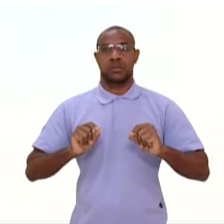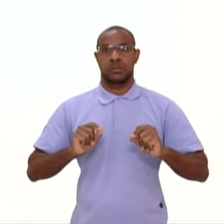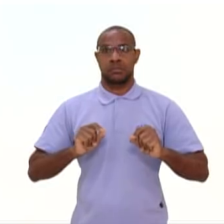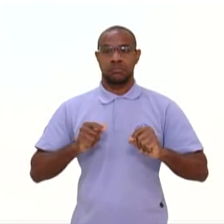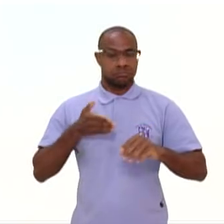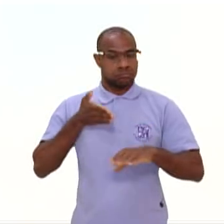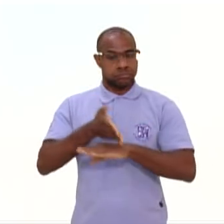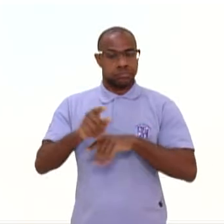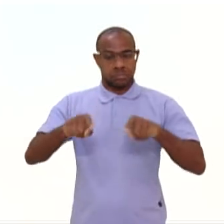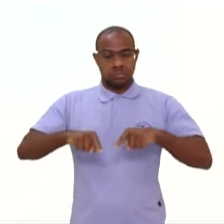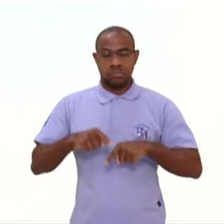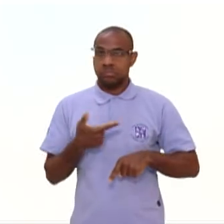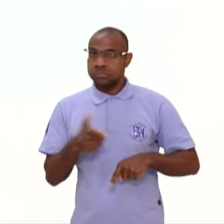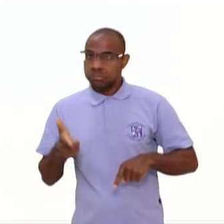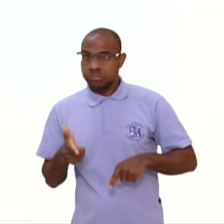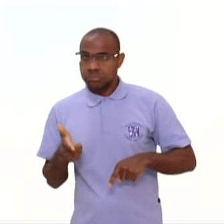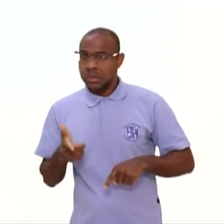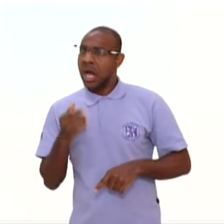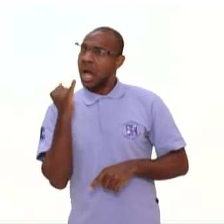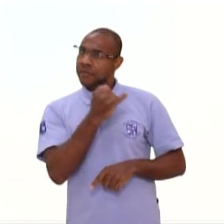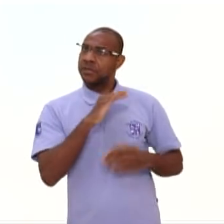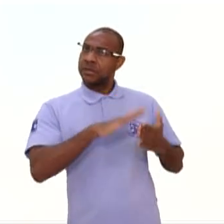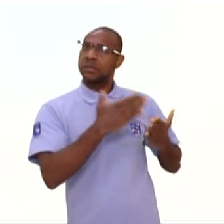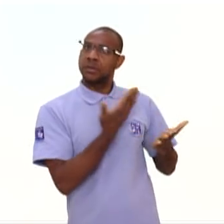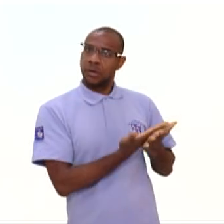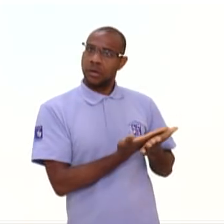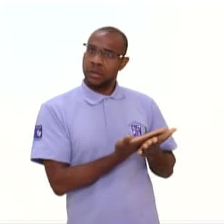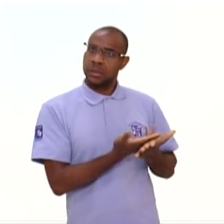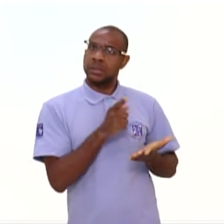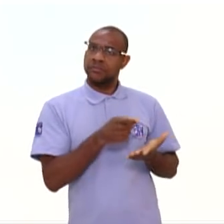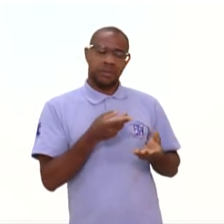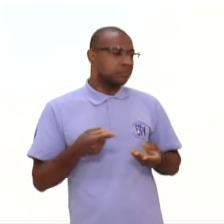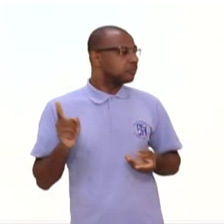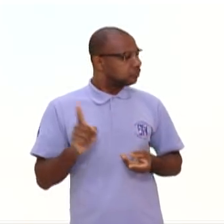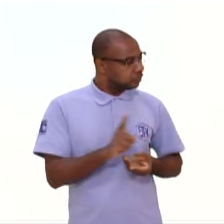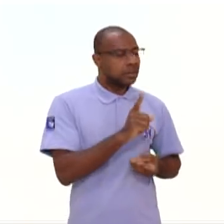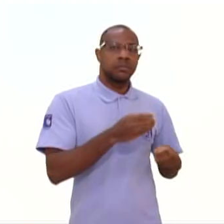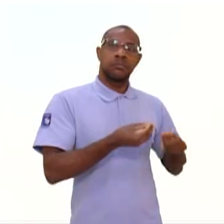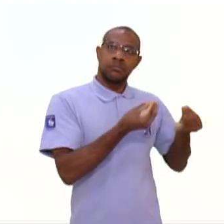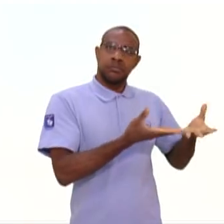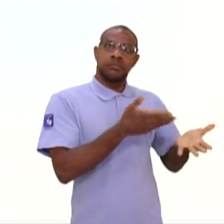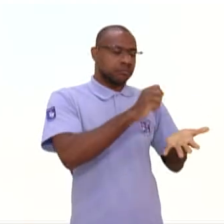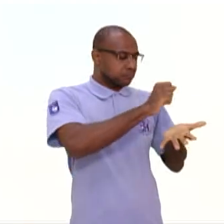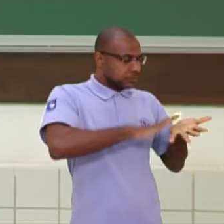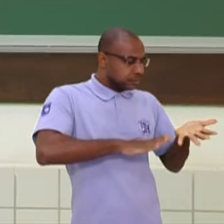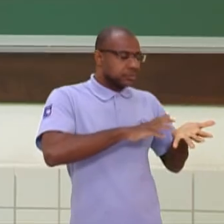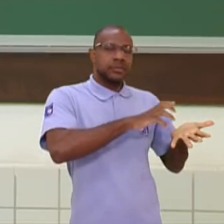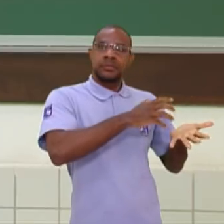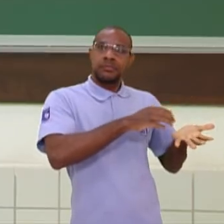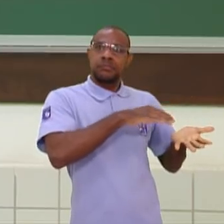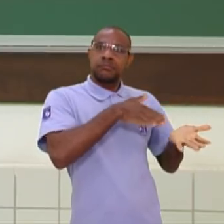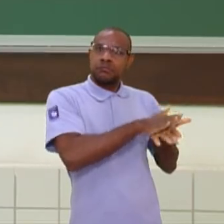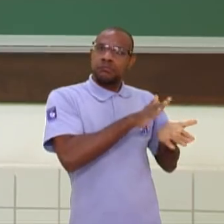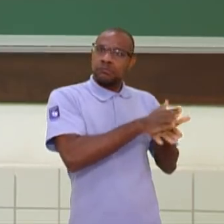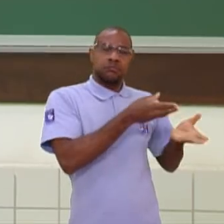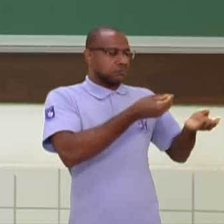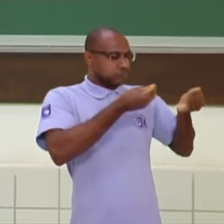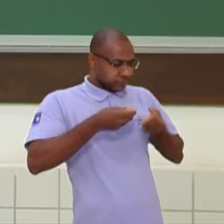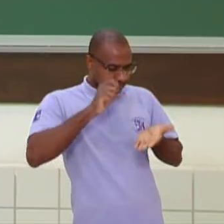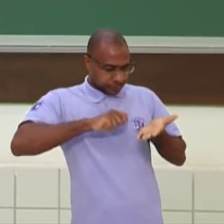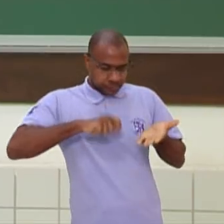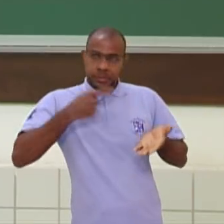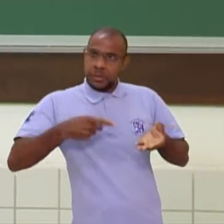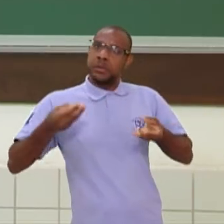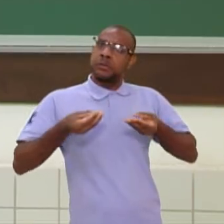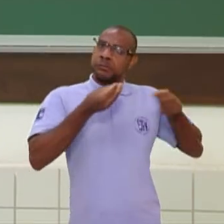acesso à plataforma, notifique a sua escola, que eles vão estar encaminhando vocês ali, seja por atividades impressas ou dando os ajustes para